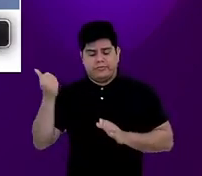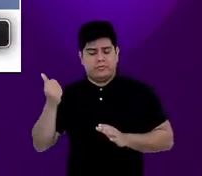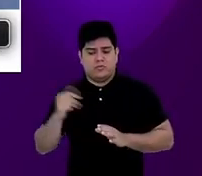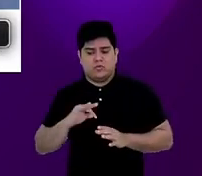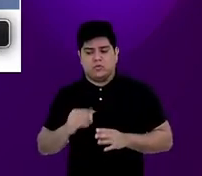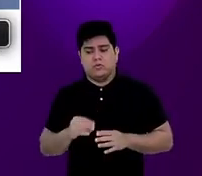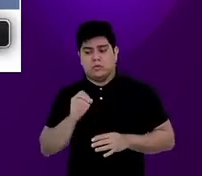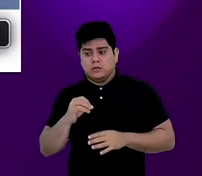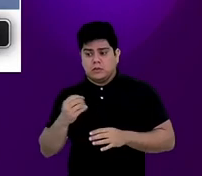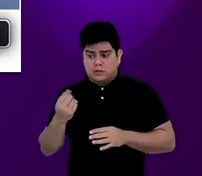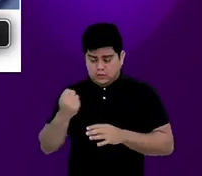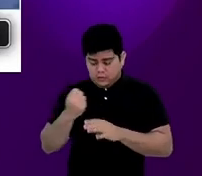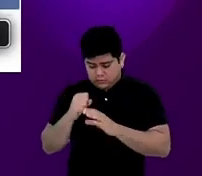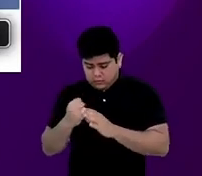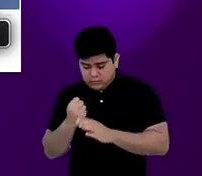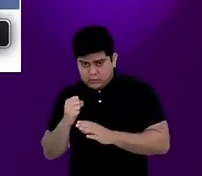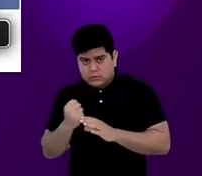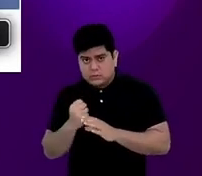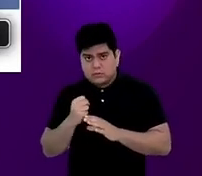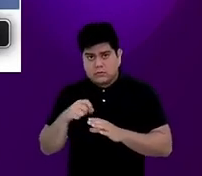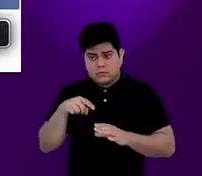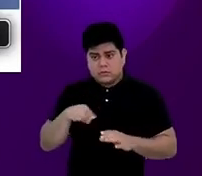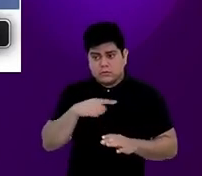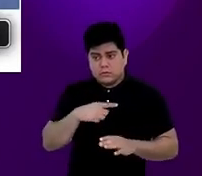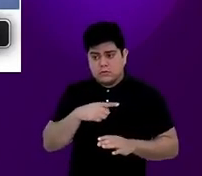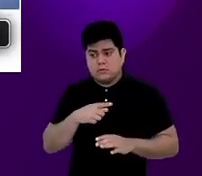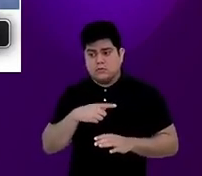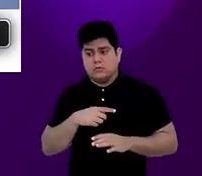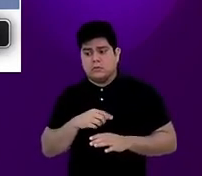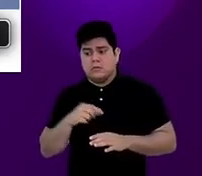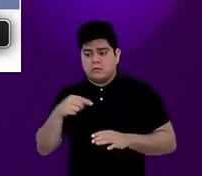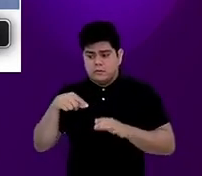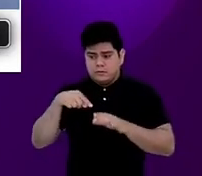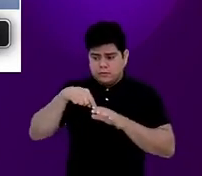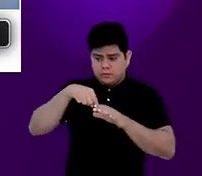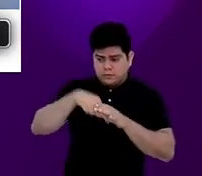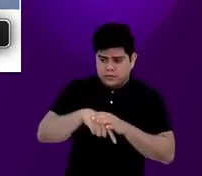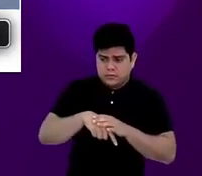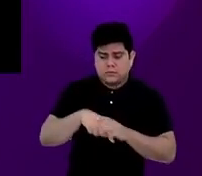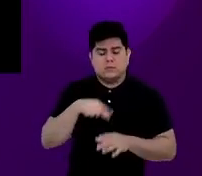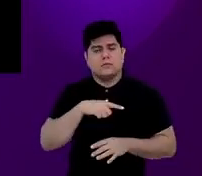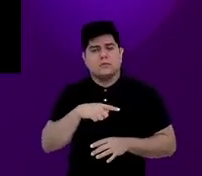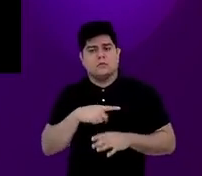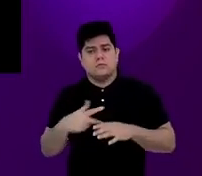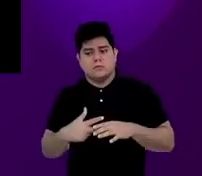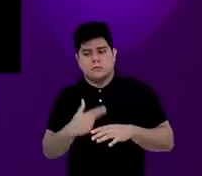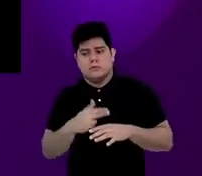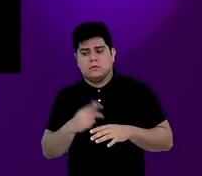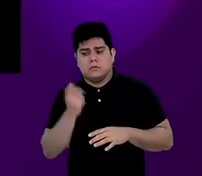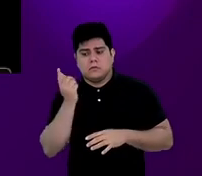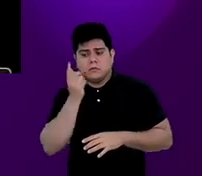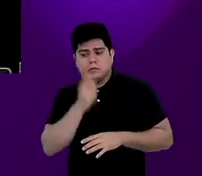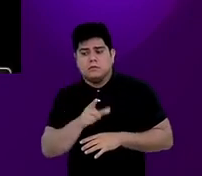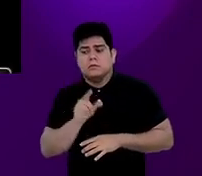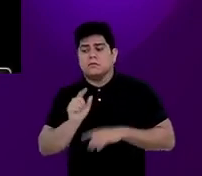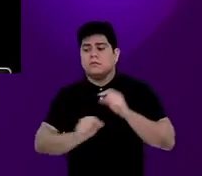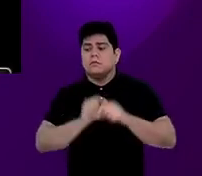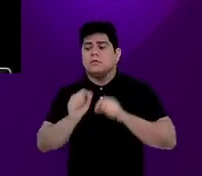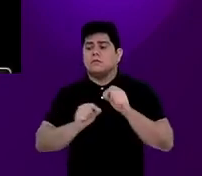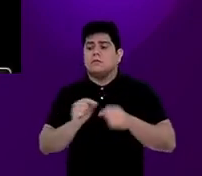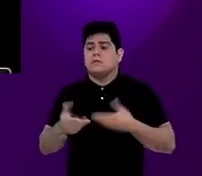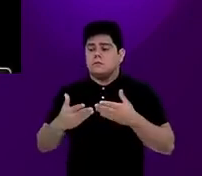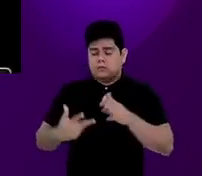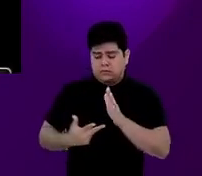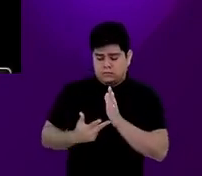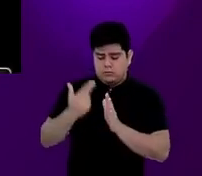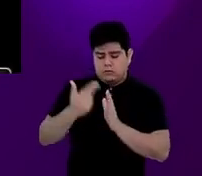o aparelho de ultrassom, a gente pega essa sonda de ultrassom, introduz por um portal cirúrgico e consegue, ao longo da